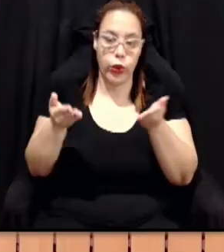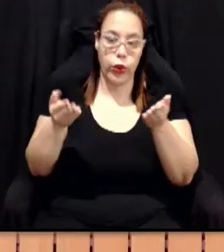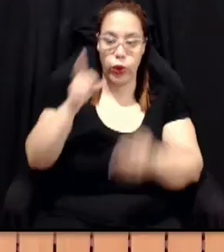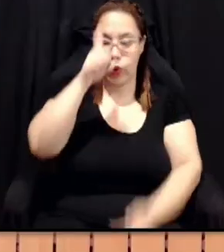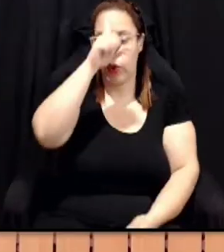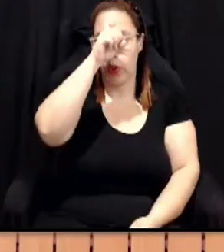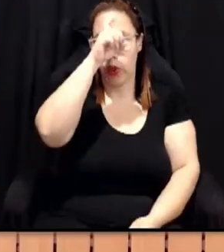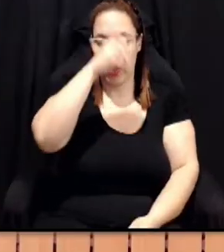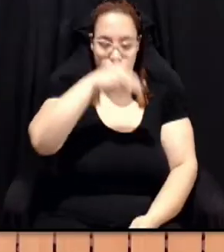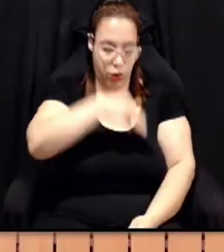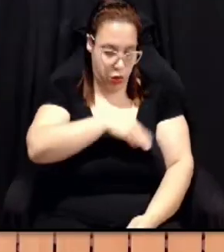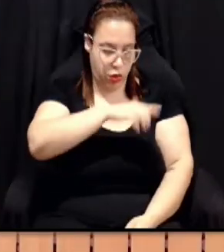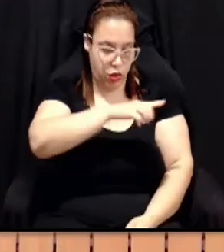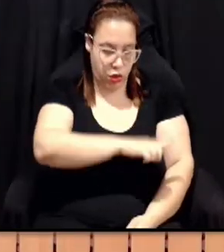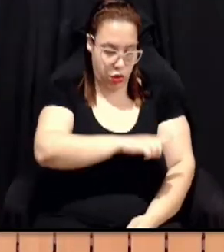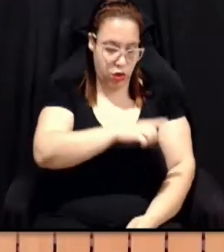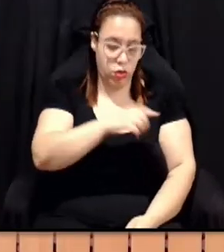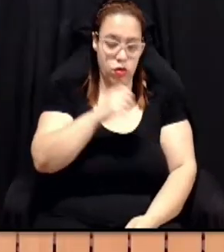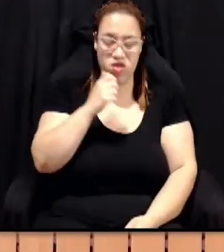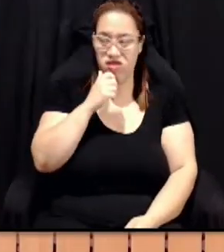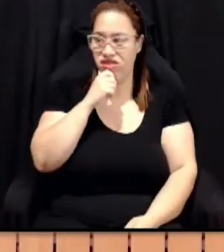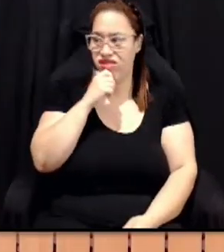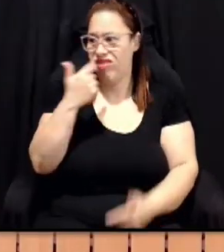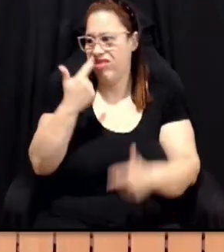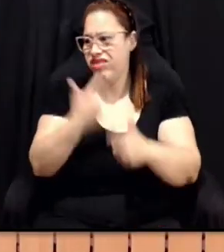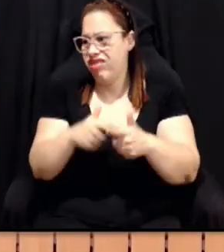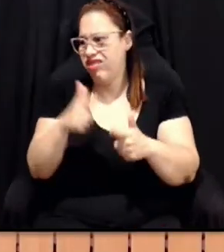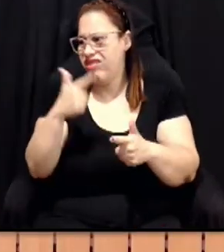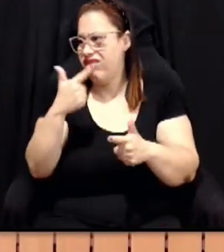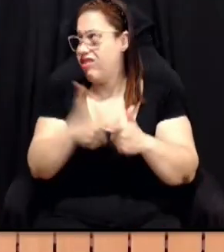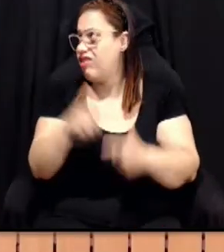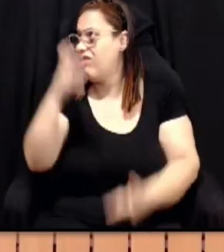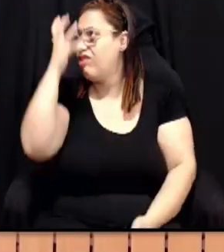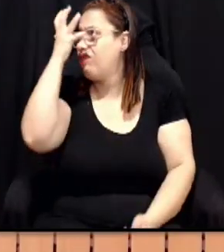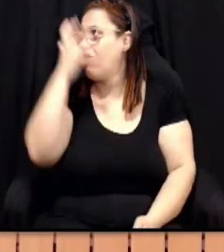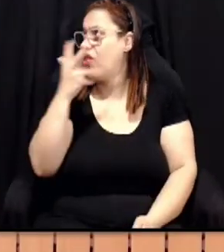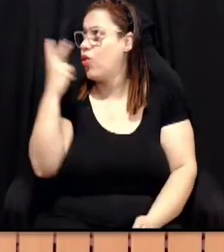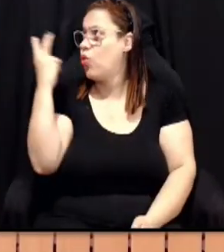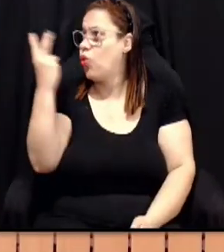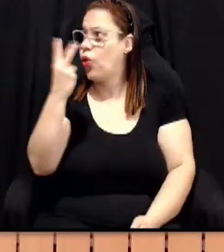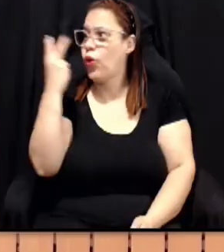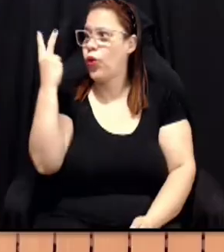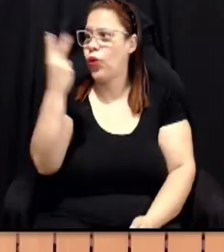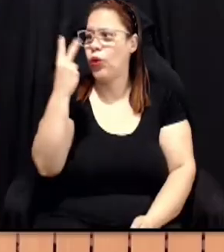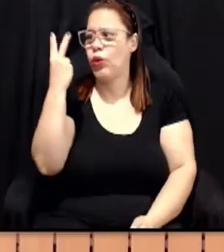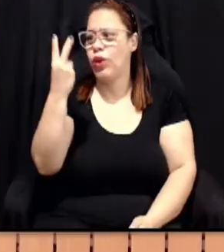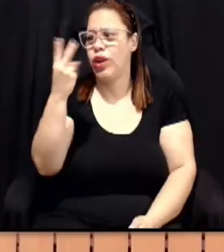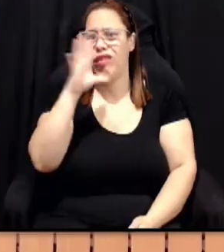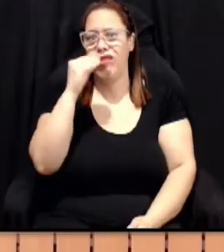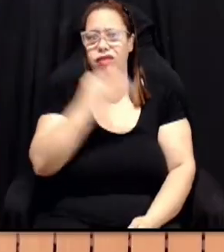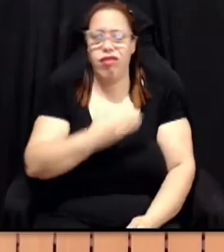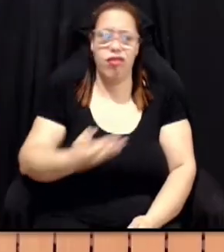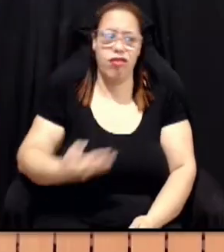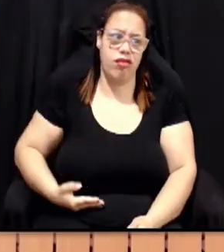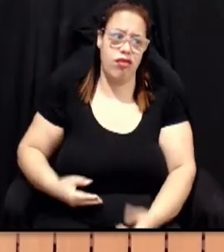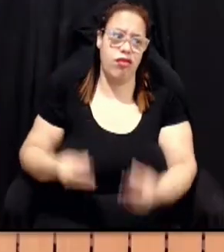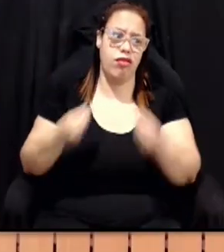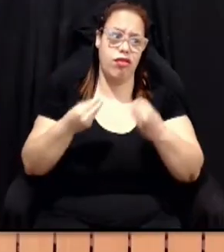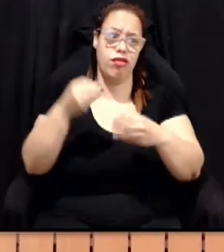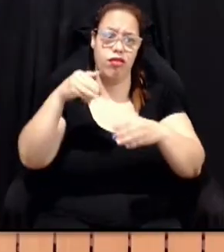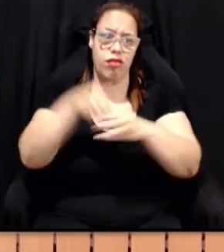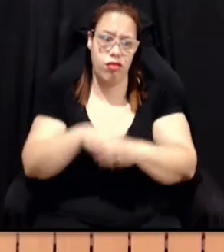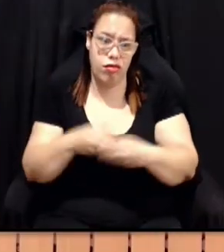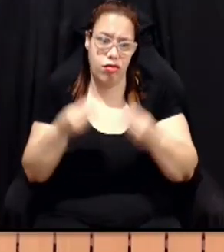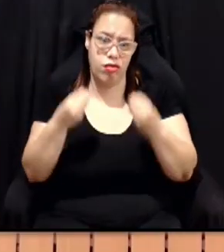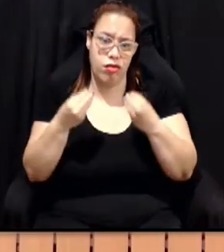a gente vê um problema sério de valorização dos servidores. Ou não foi essa casa que votou aqui o